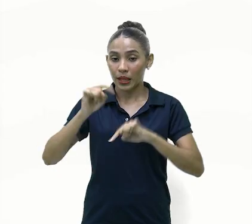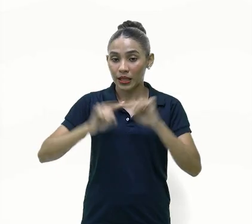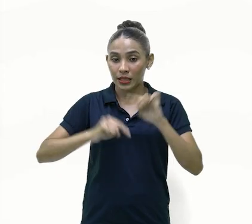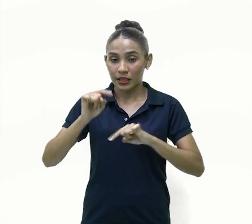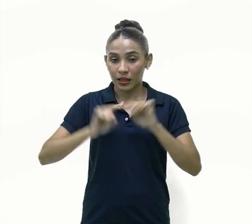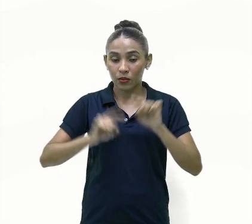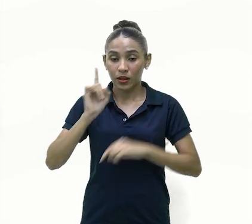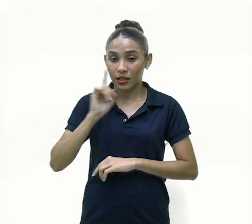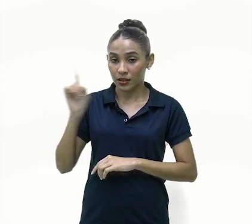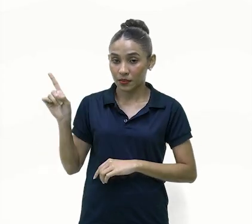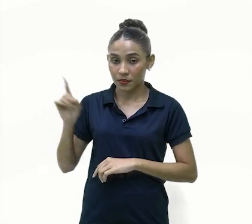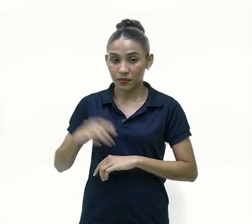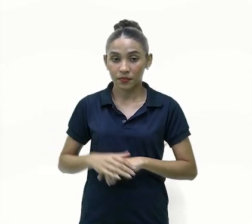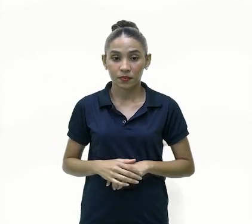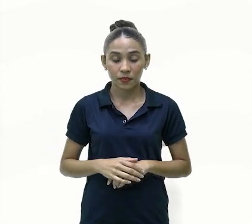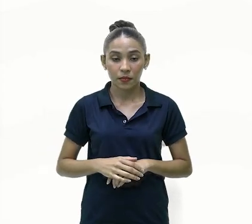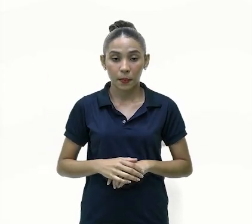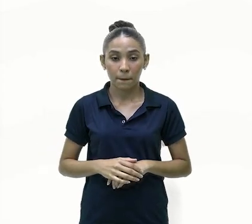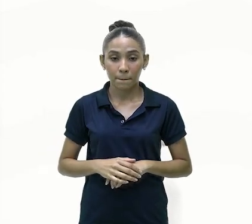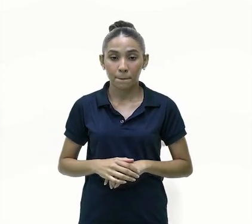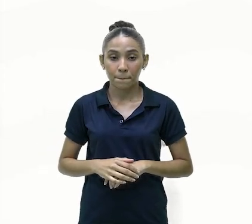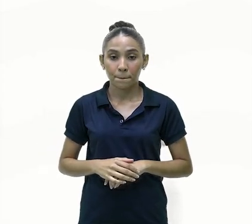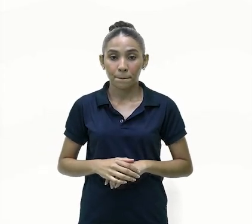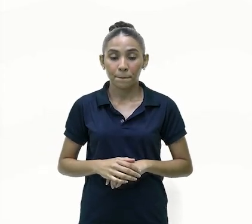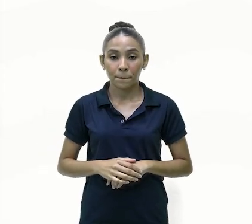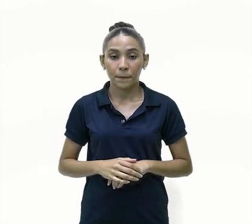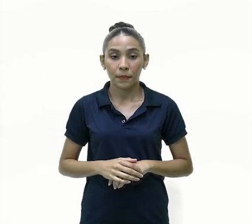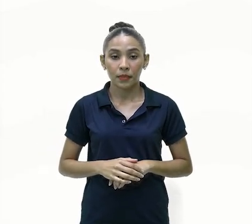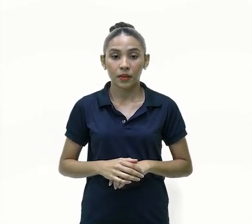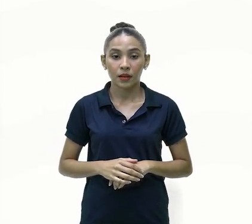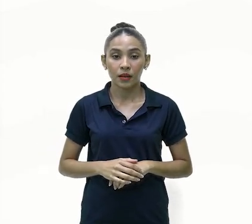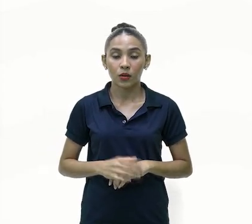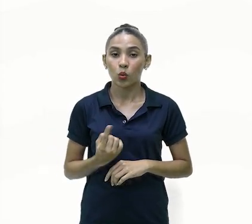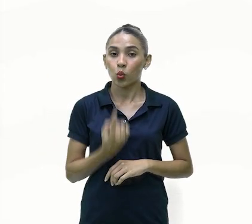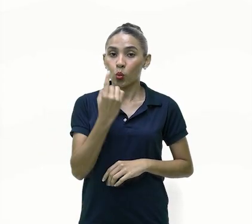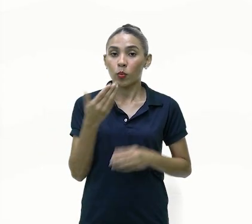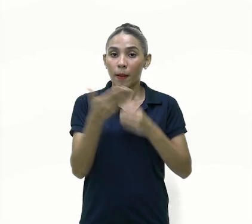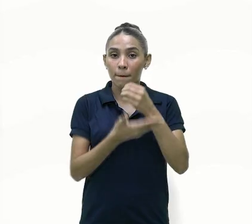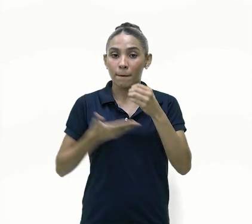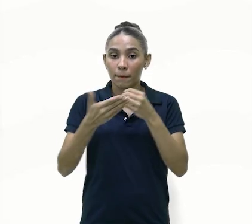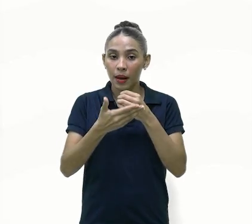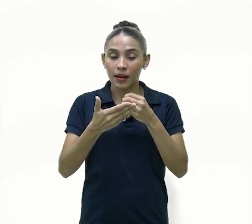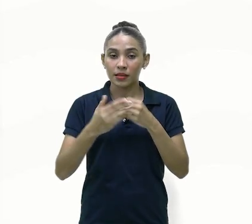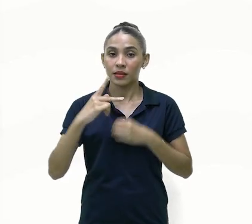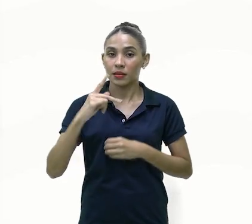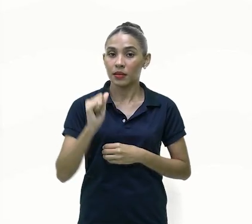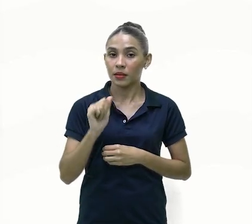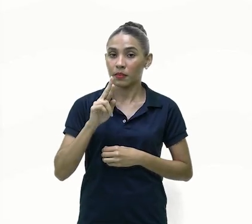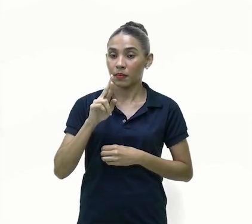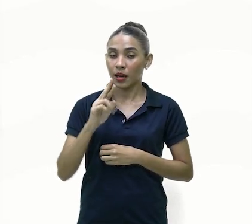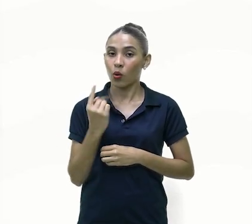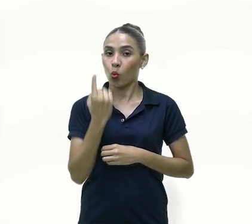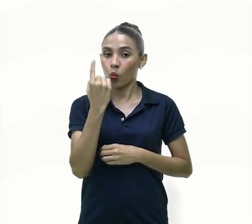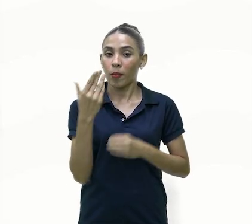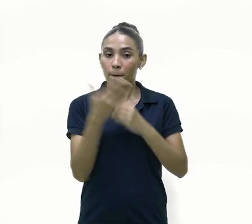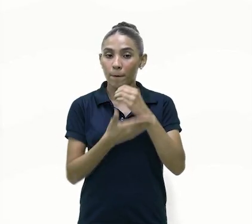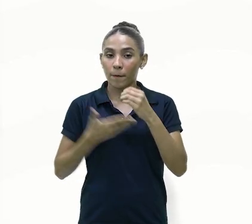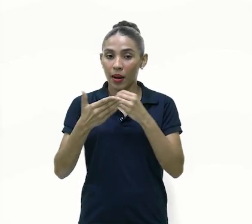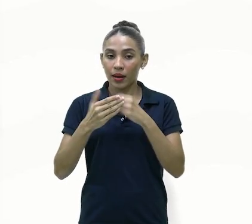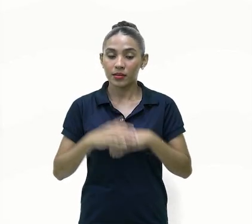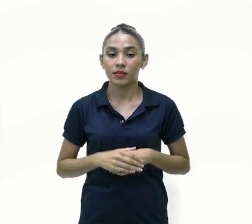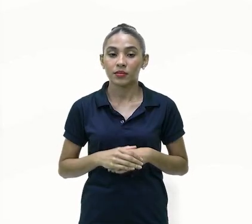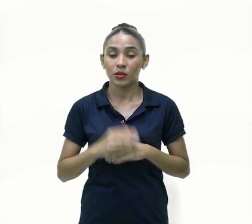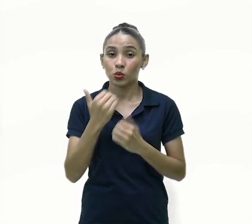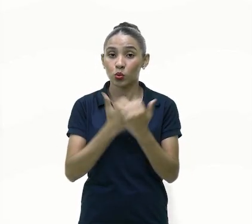olha. Ocorreu aqui uma alteração de uma base, não foi nem de um par de bases, apenas uma base, que